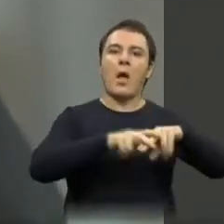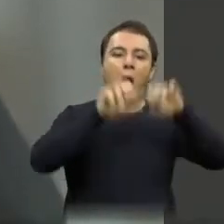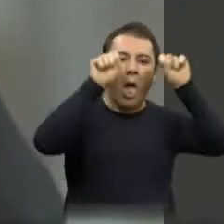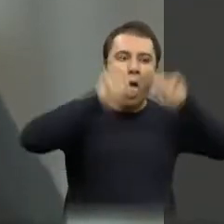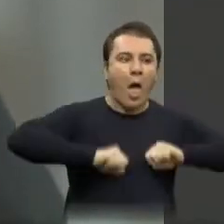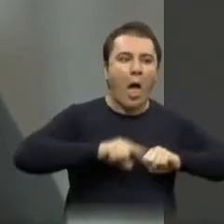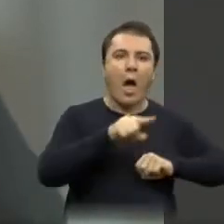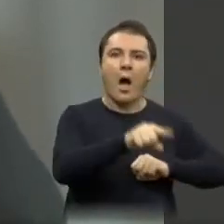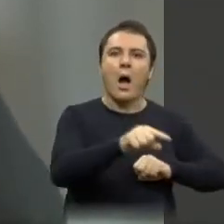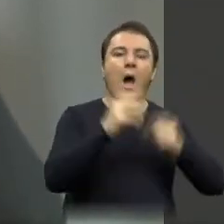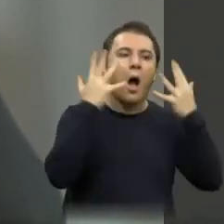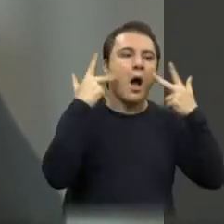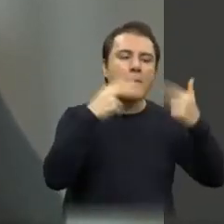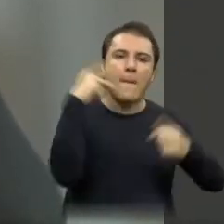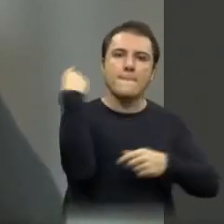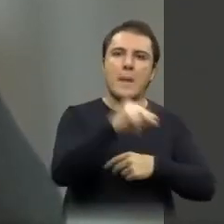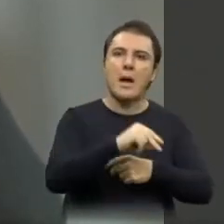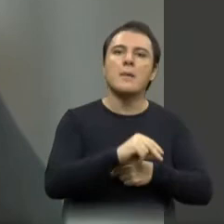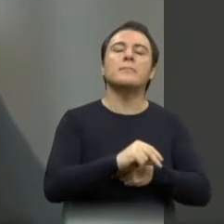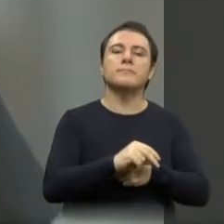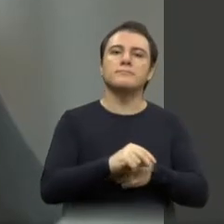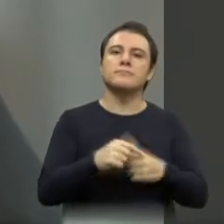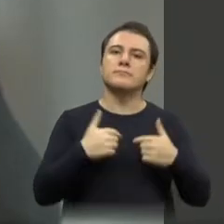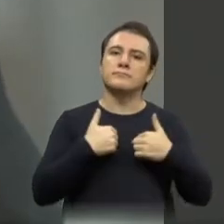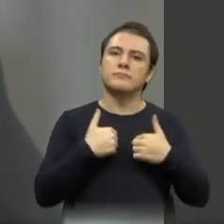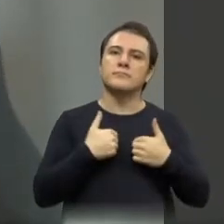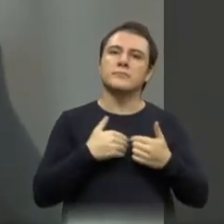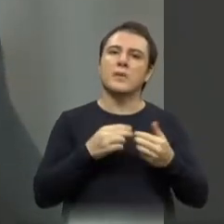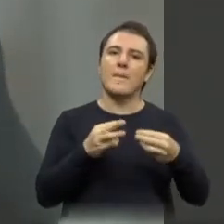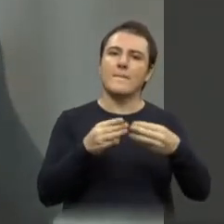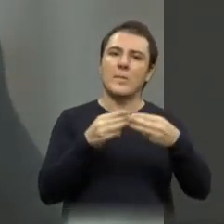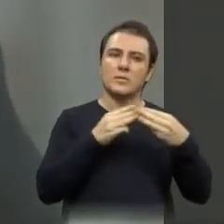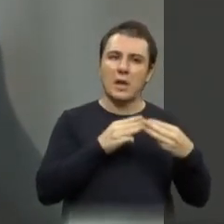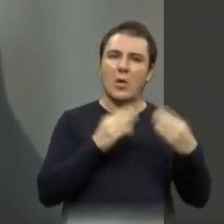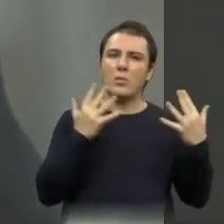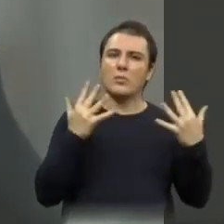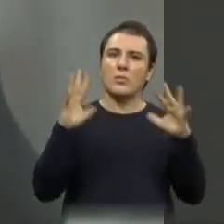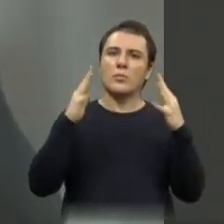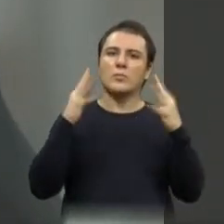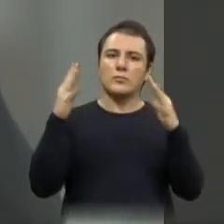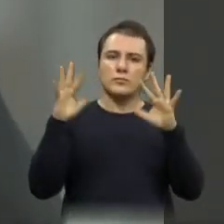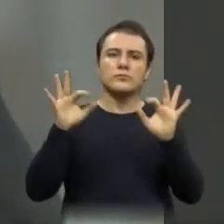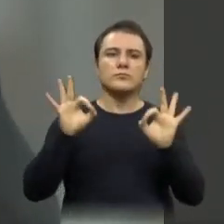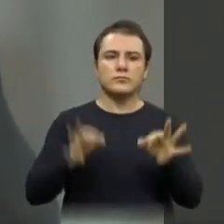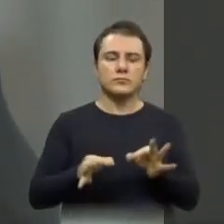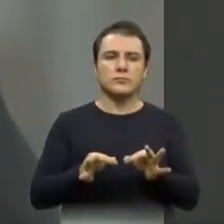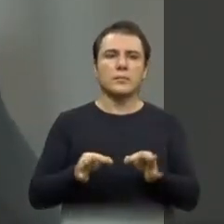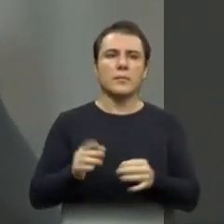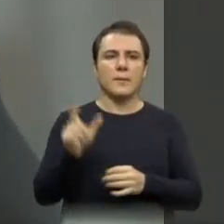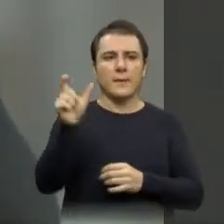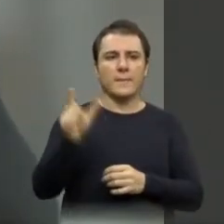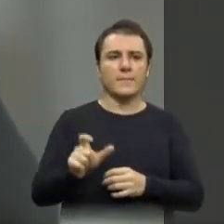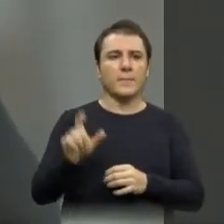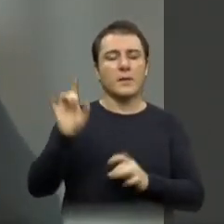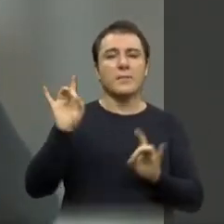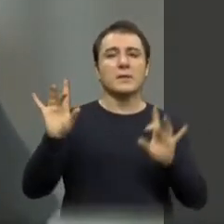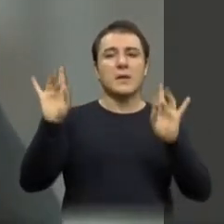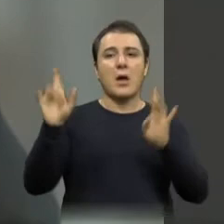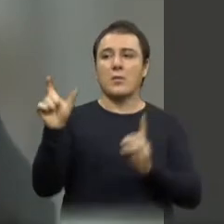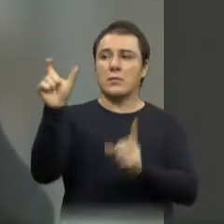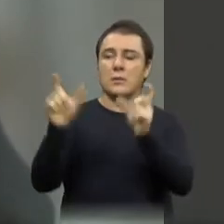flagrante de maus tratos, né? Então, eu fiz essa moção de congratulações, em especial para os